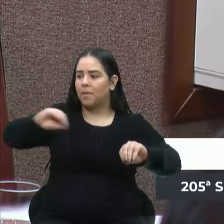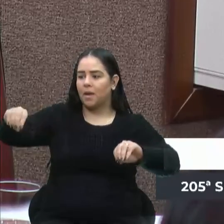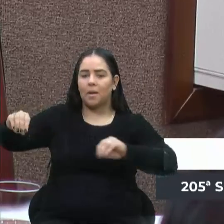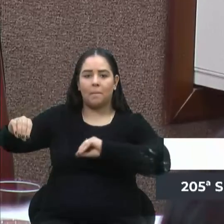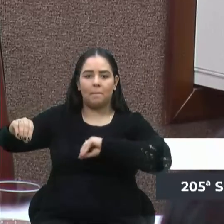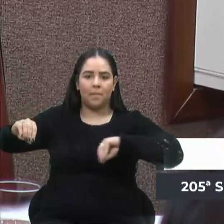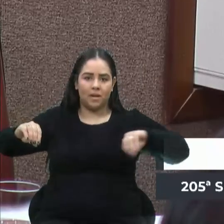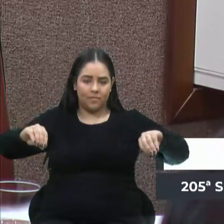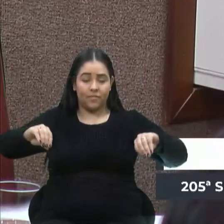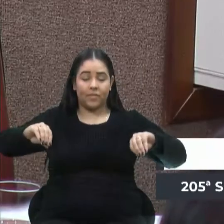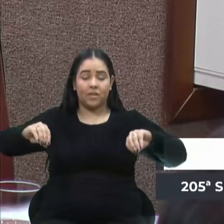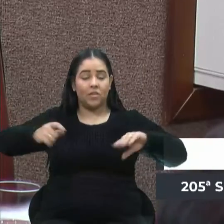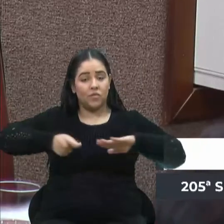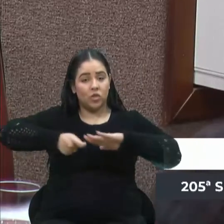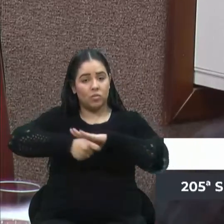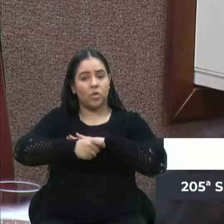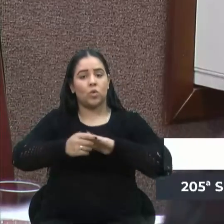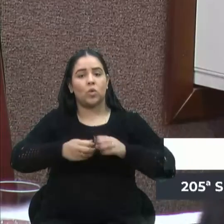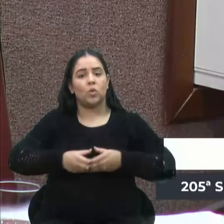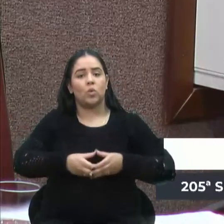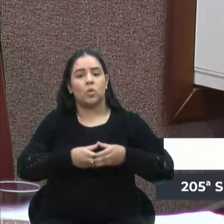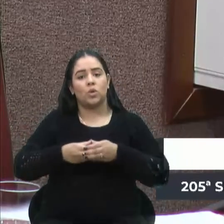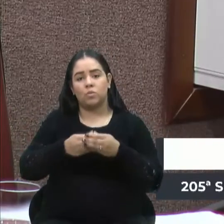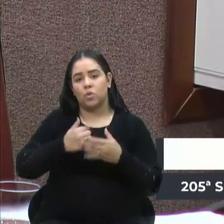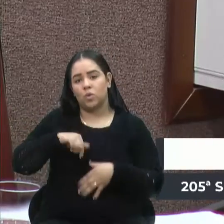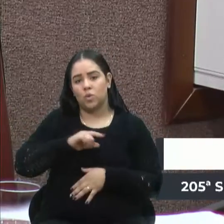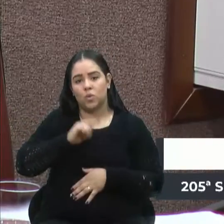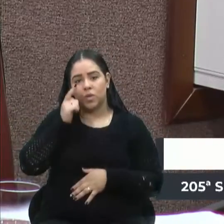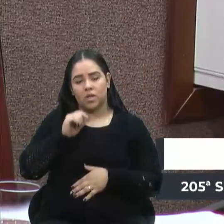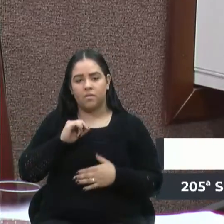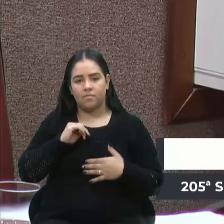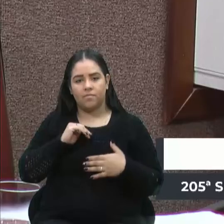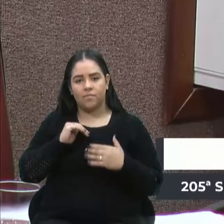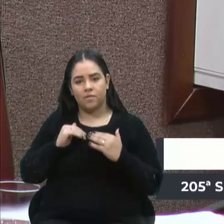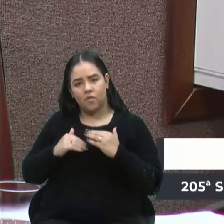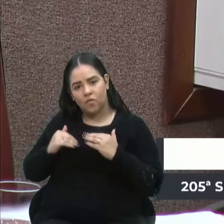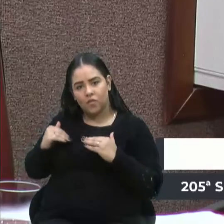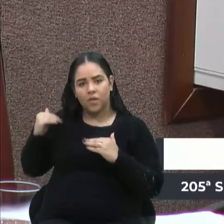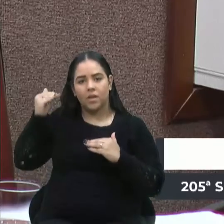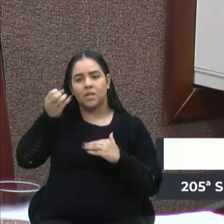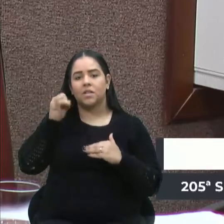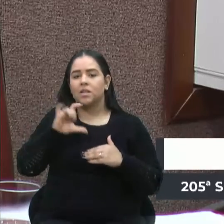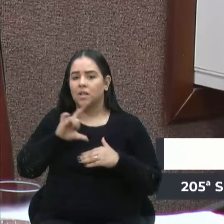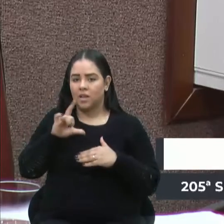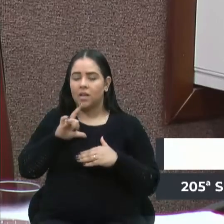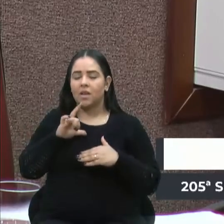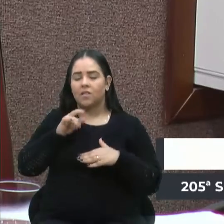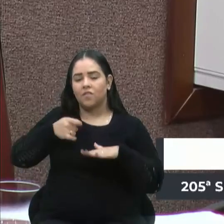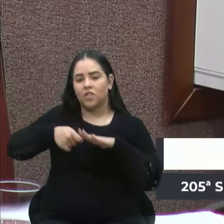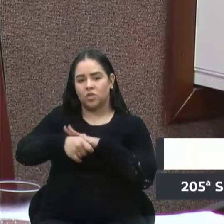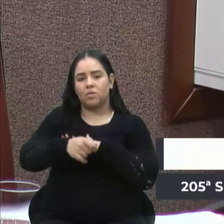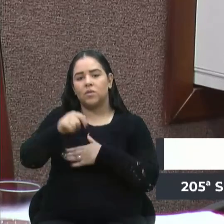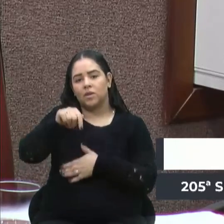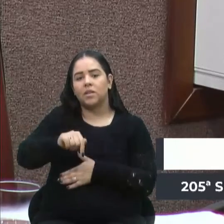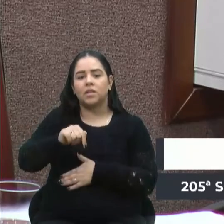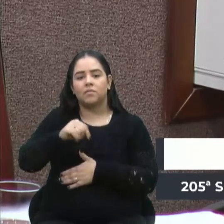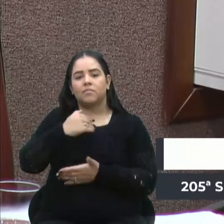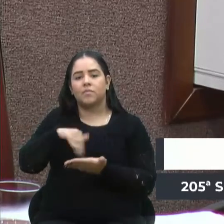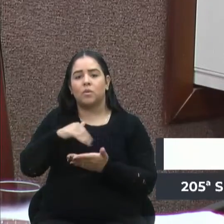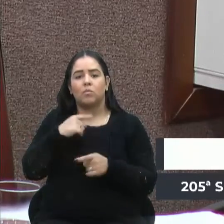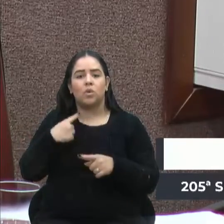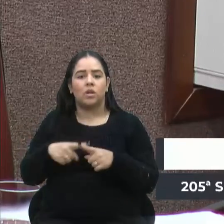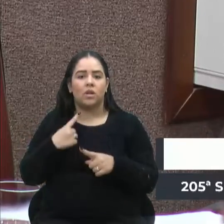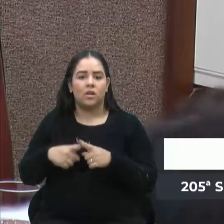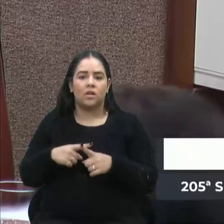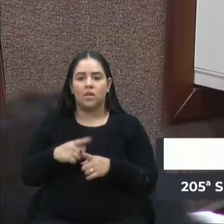no turismo, a gente só vai conseguir crescer se realmente tiver uma política de investimento na secretaria. Né? Hoje, a secretaria